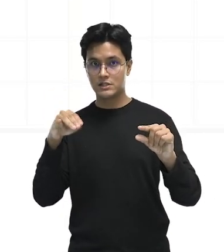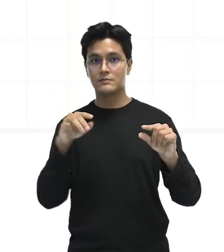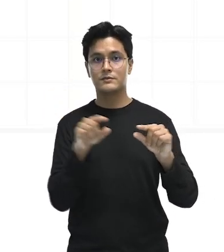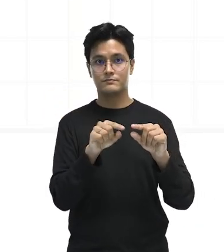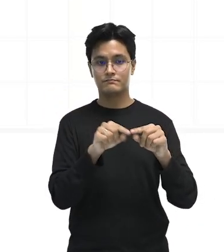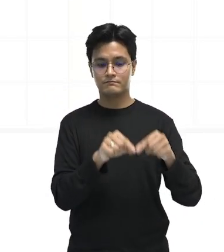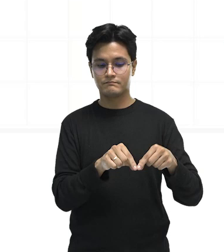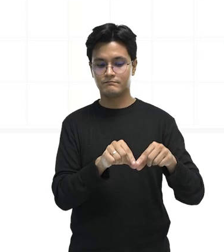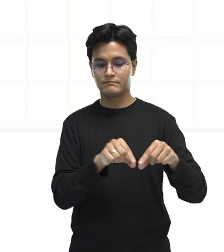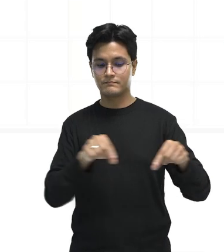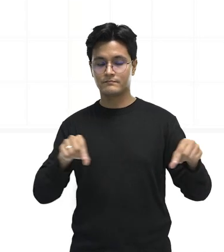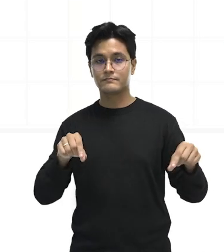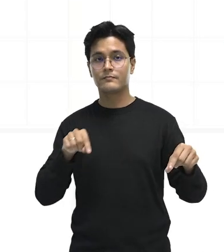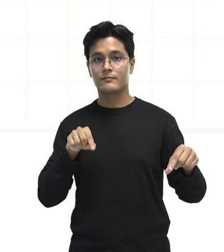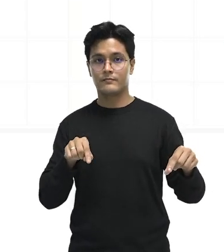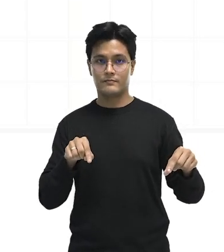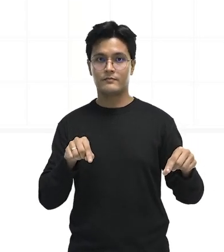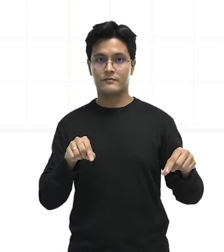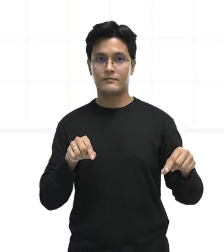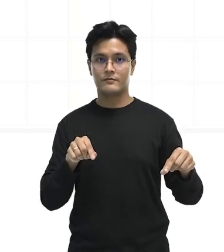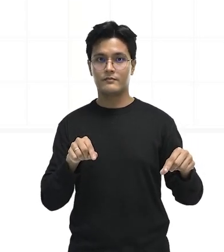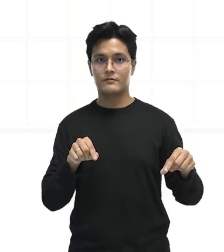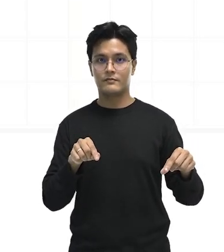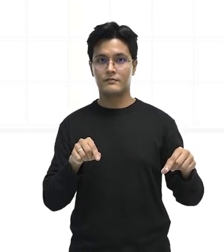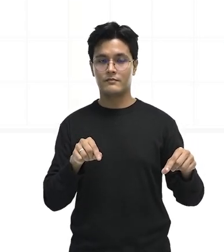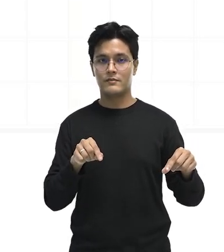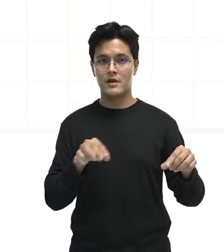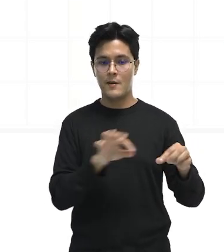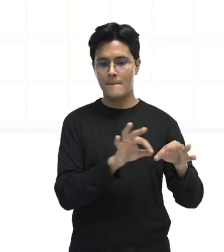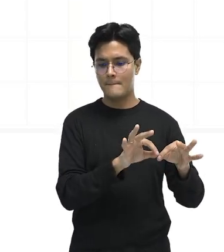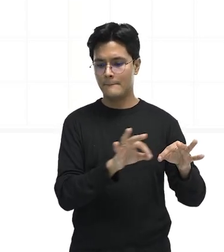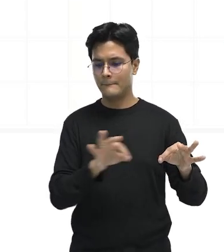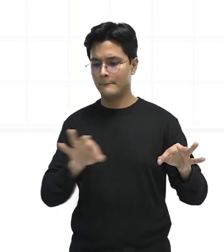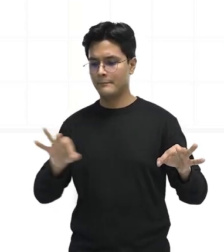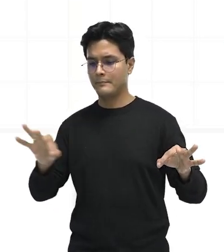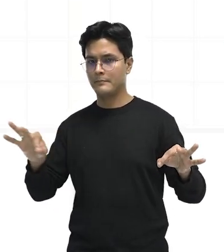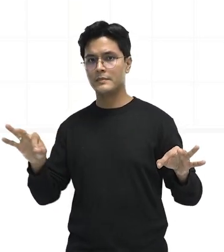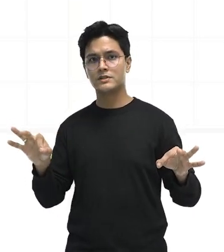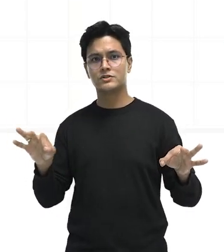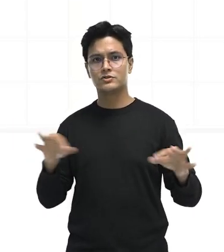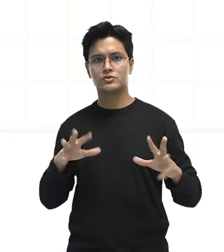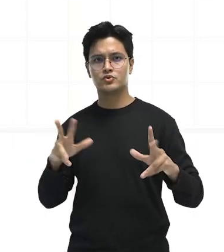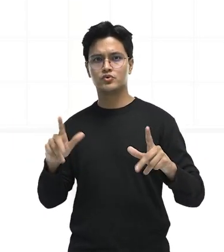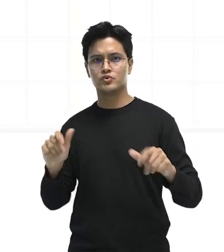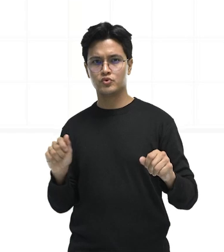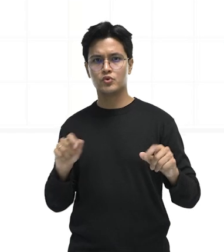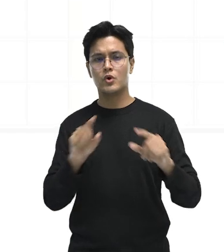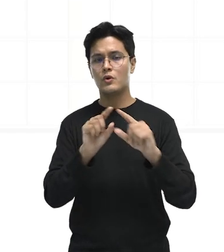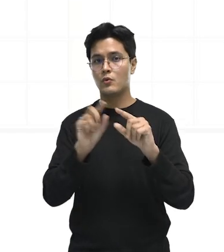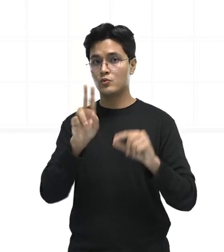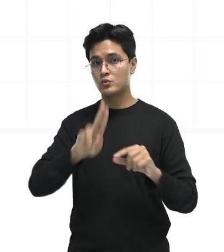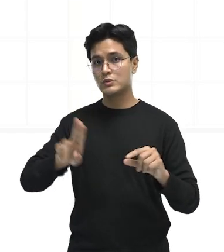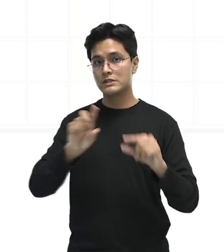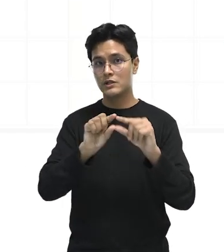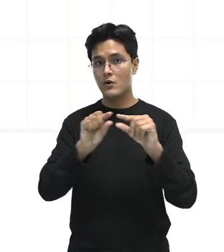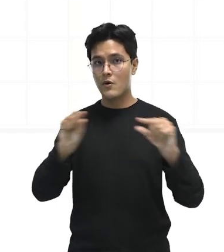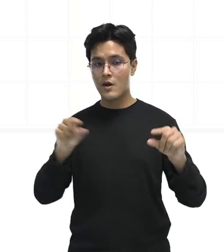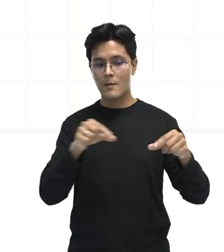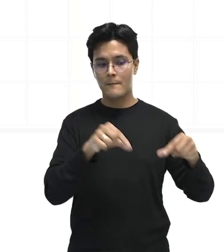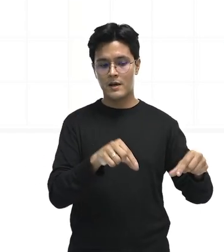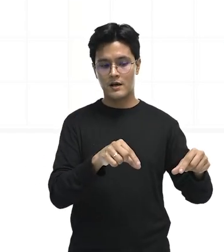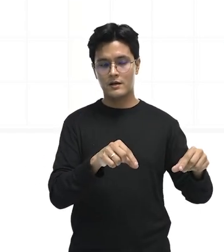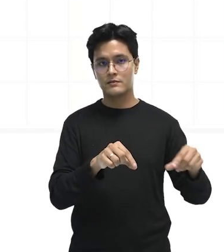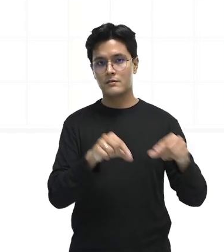Ele observou que para completar a medição dessa mesa, ele teve que colocar essa reguinha aqui